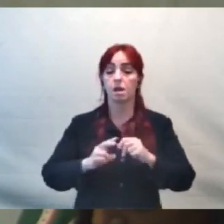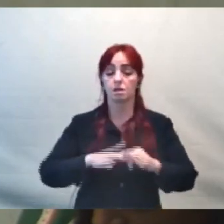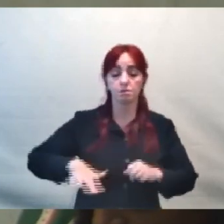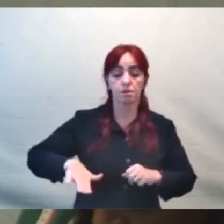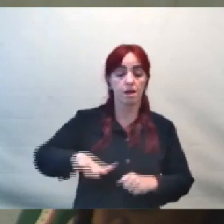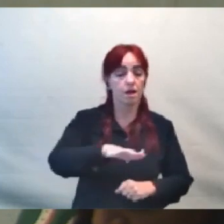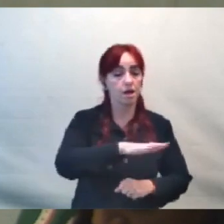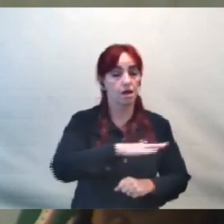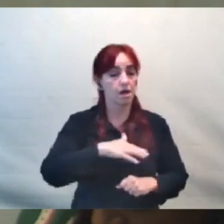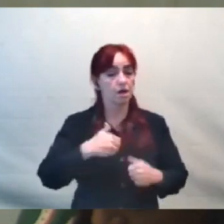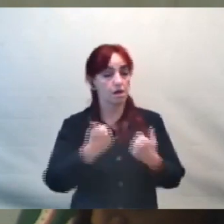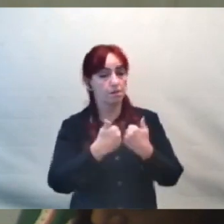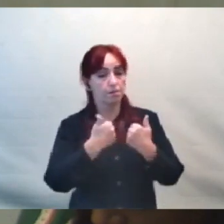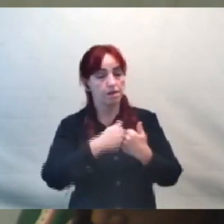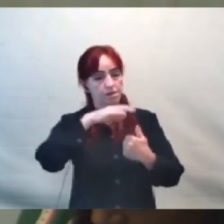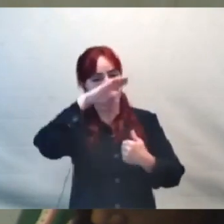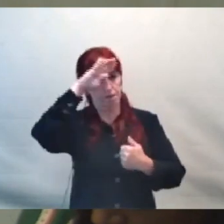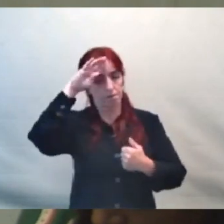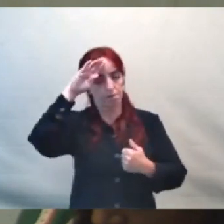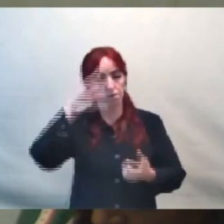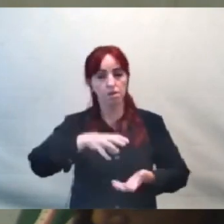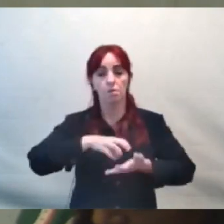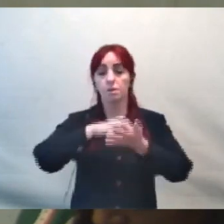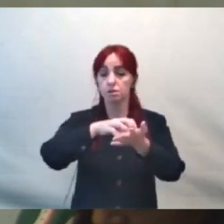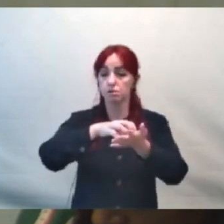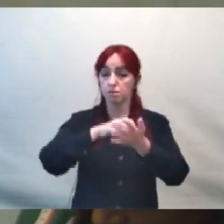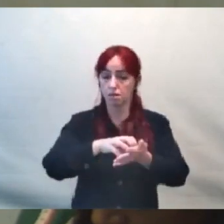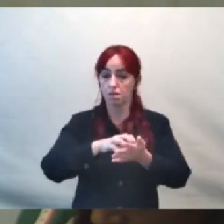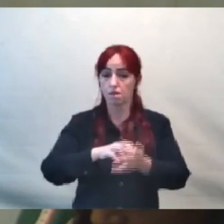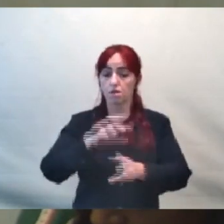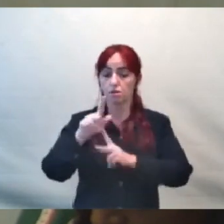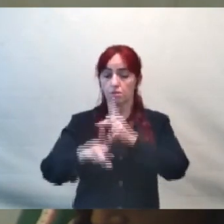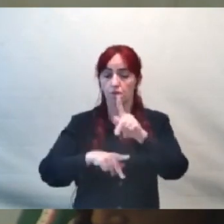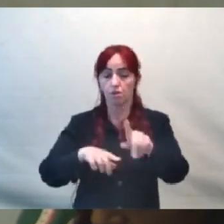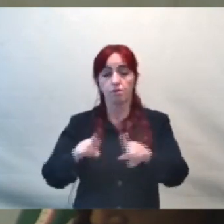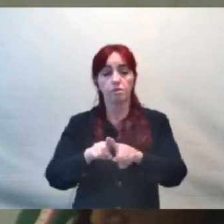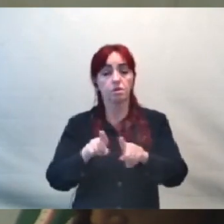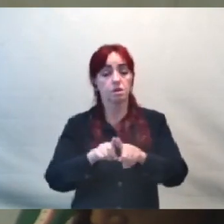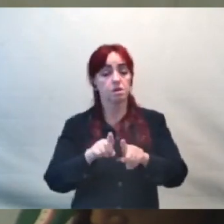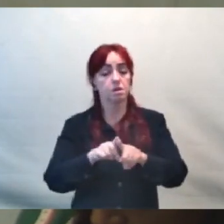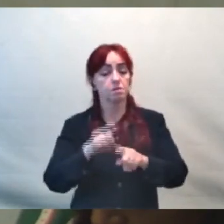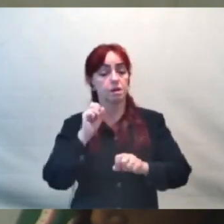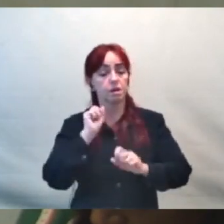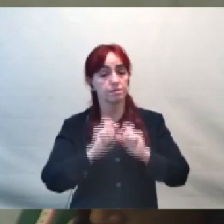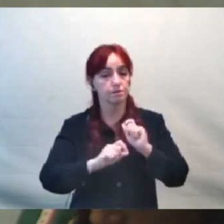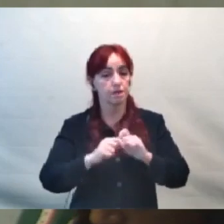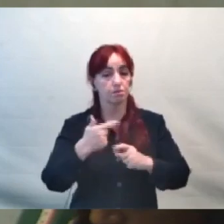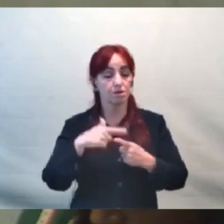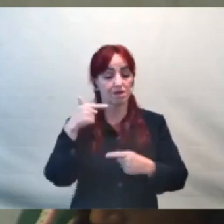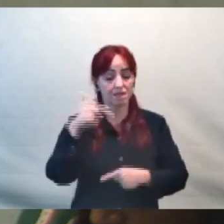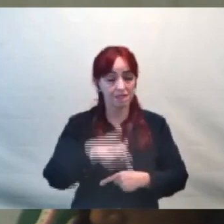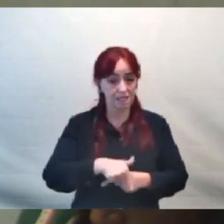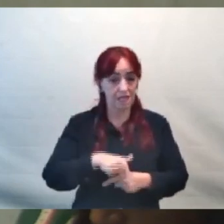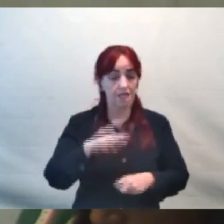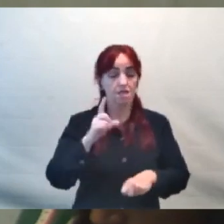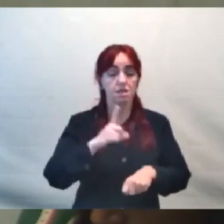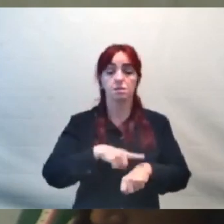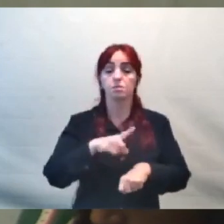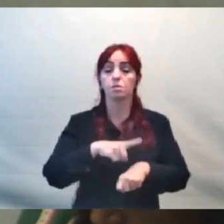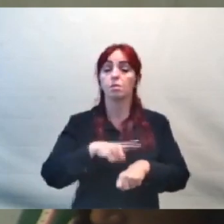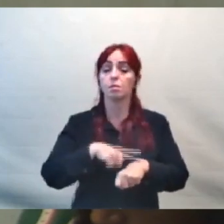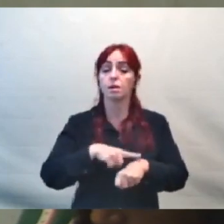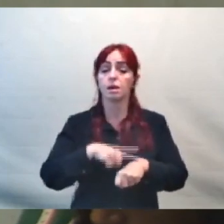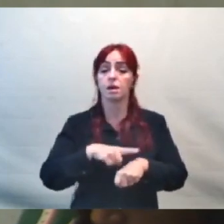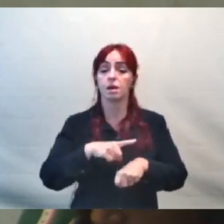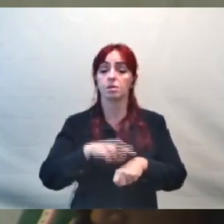da Pampulha, que é um patrimônio da humanidade, e também tratorando, porque nesse momento a reitora da Universidade Federal